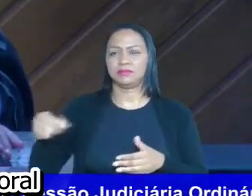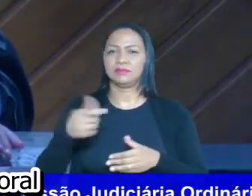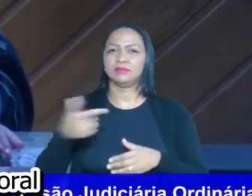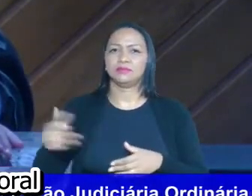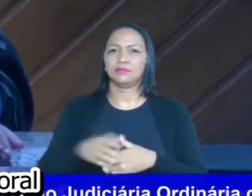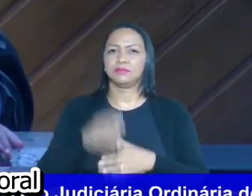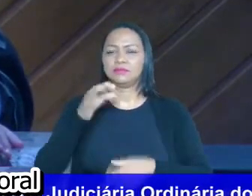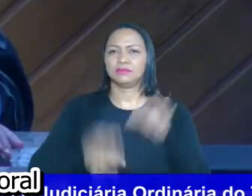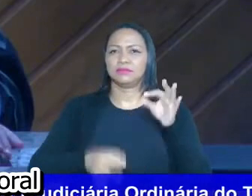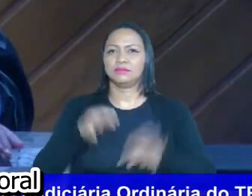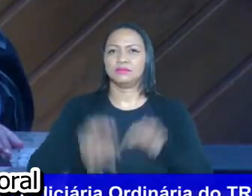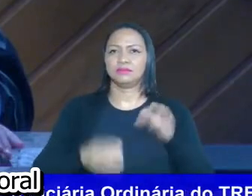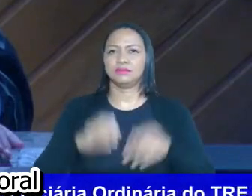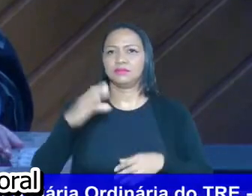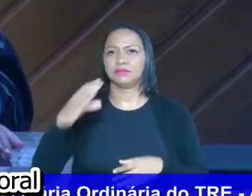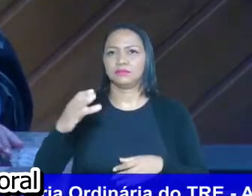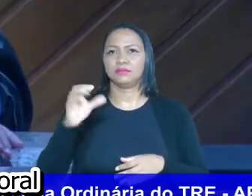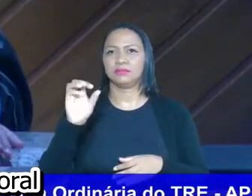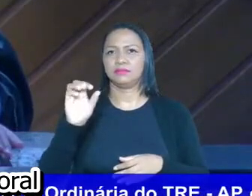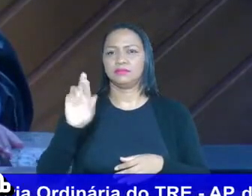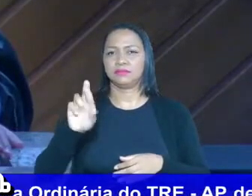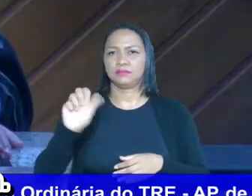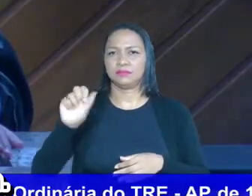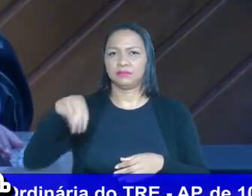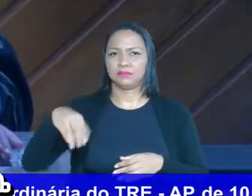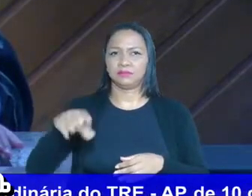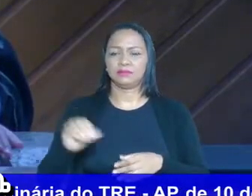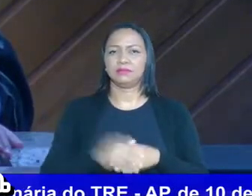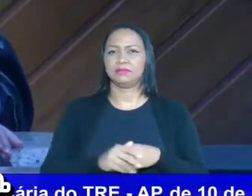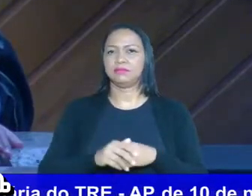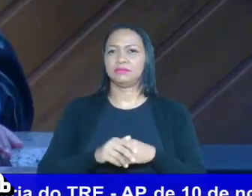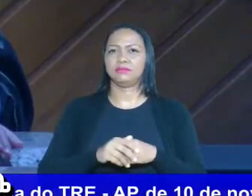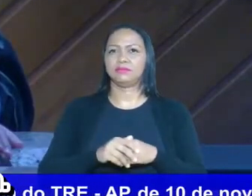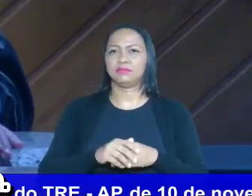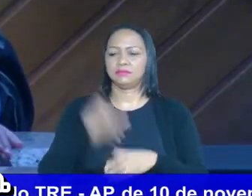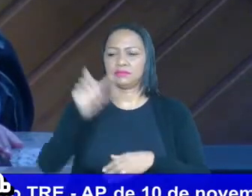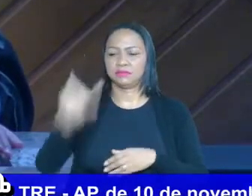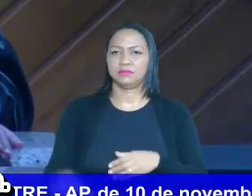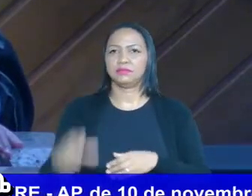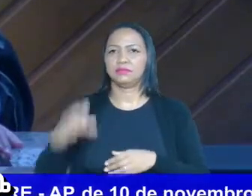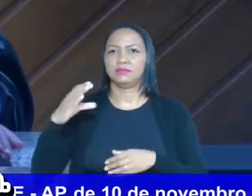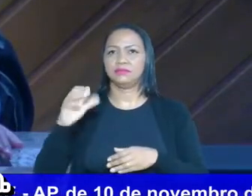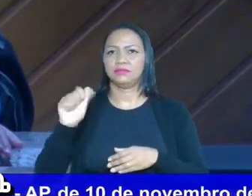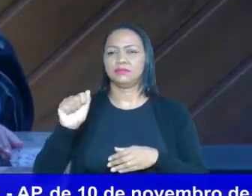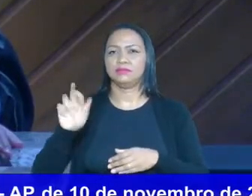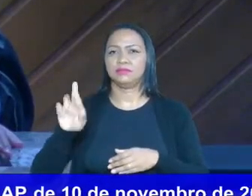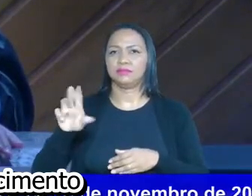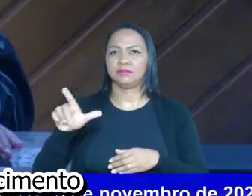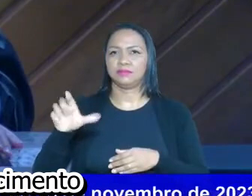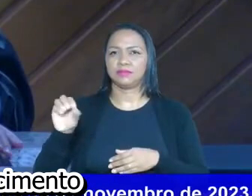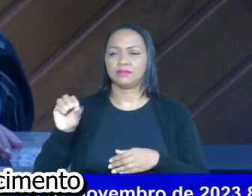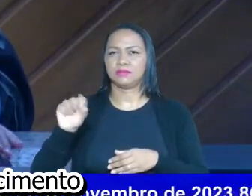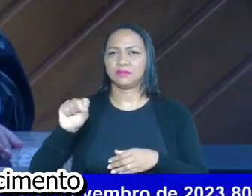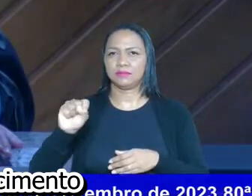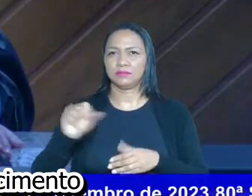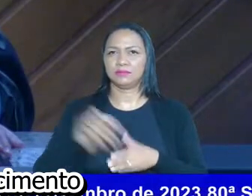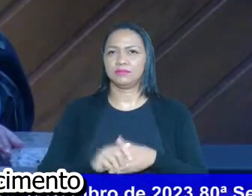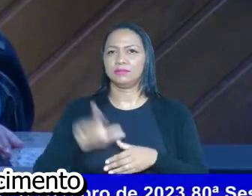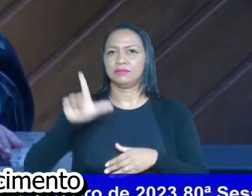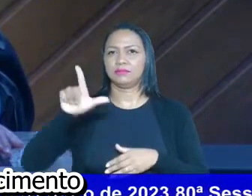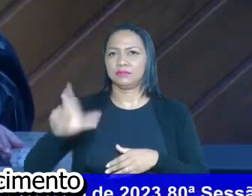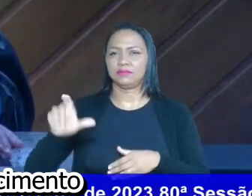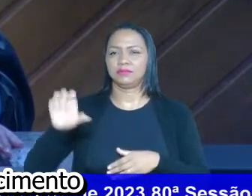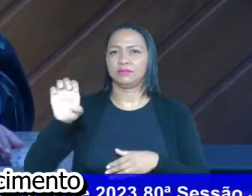juiz Carmo Antônio, investigante Ministério Público Eleitoral, investigados Carlos Adriano Dias da Costa,